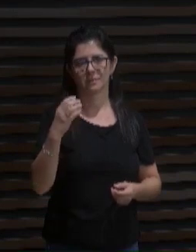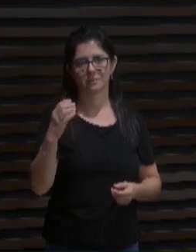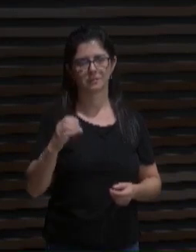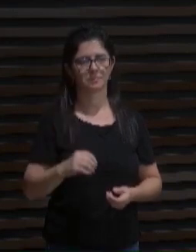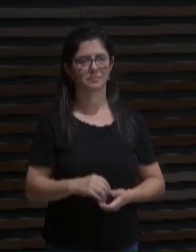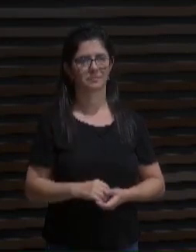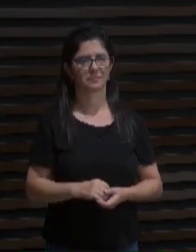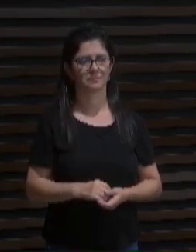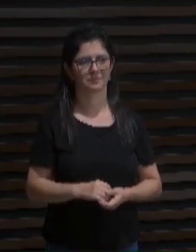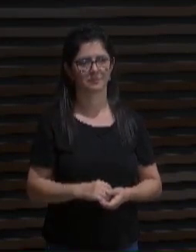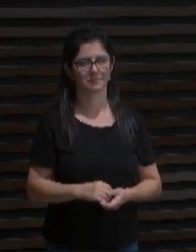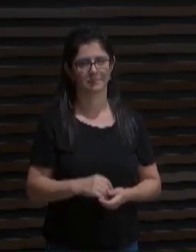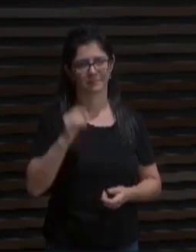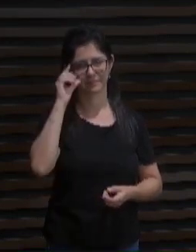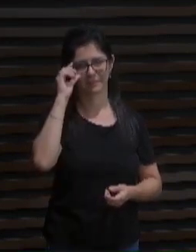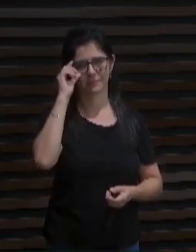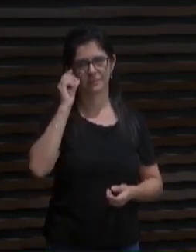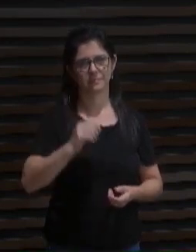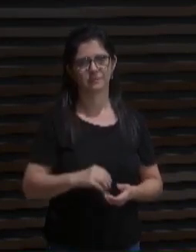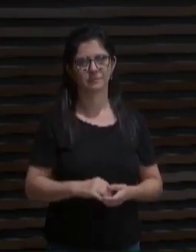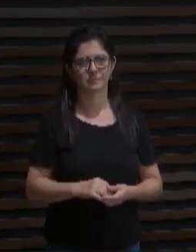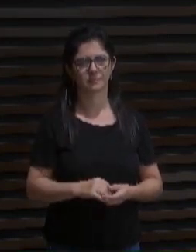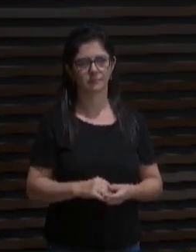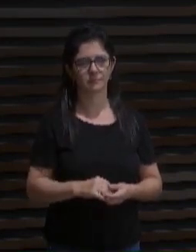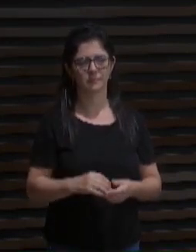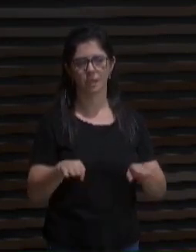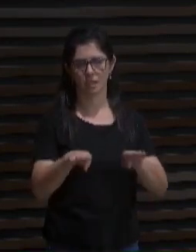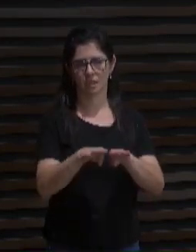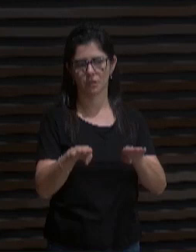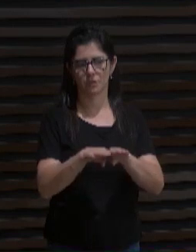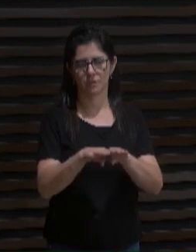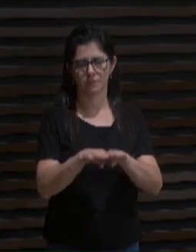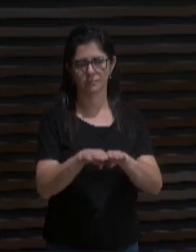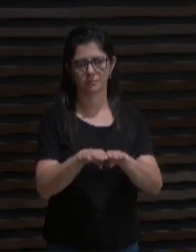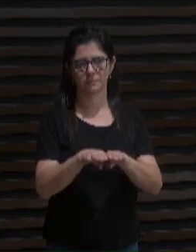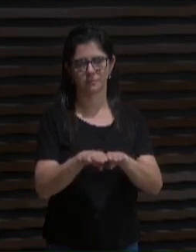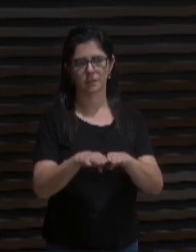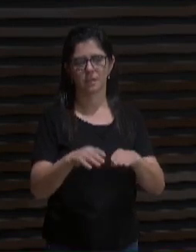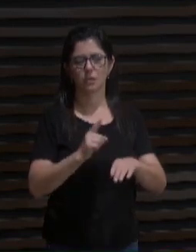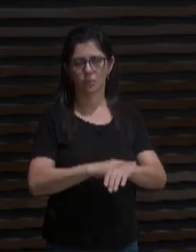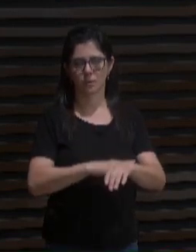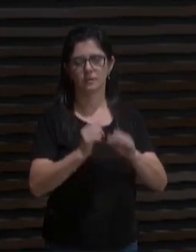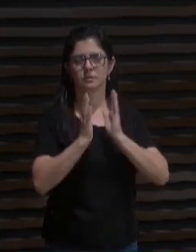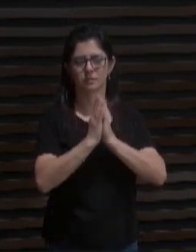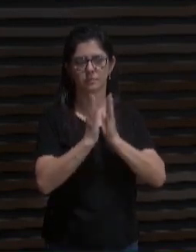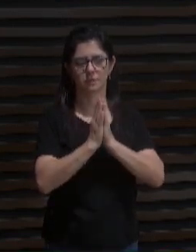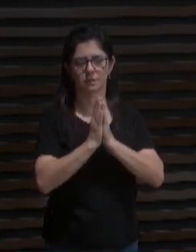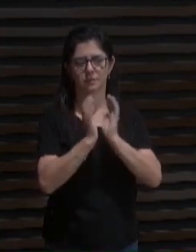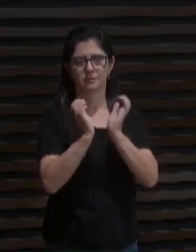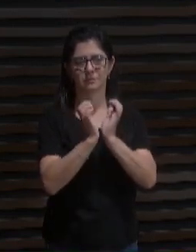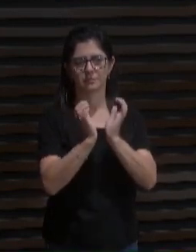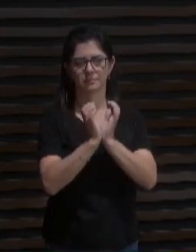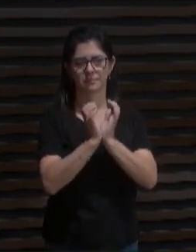precioso. Da mesma forma, aí que terminando aqui no boletim, quando for orar coletivamente, ore em voz audível,